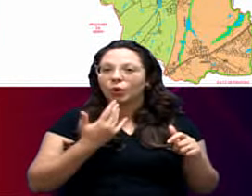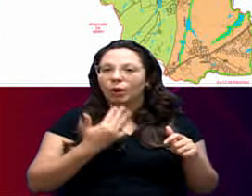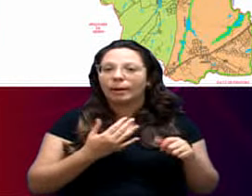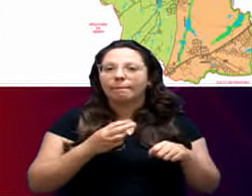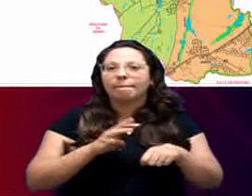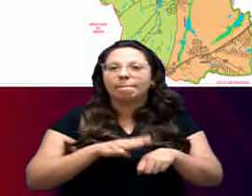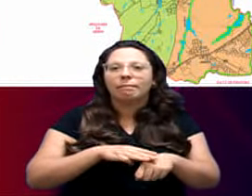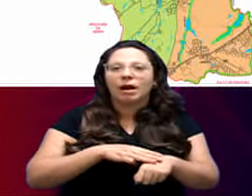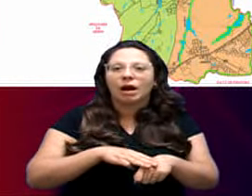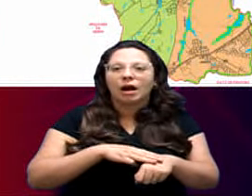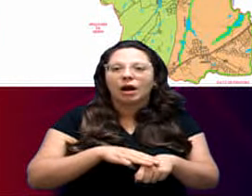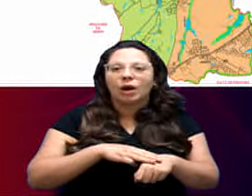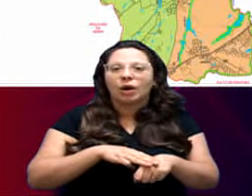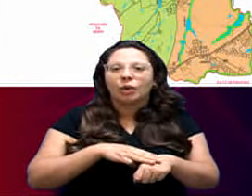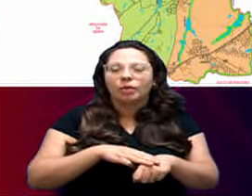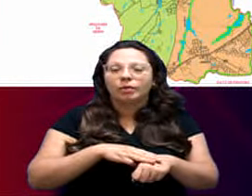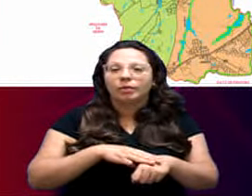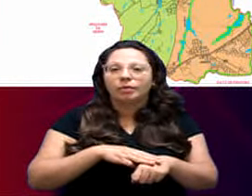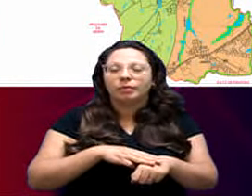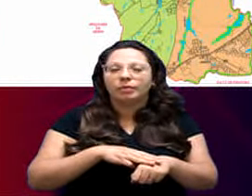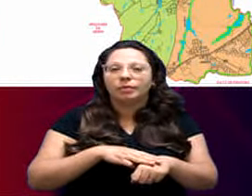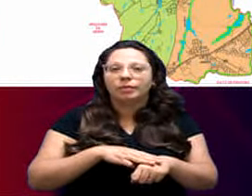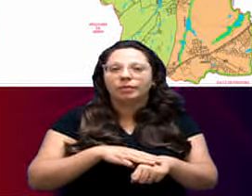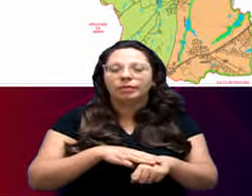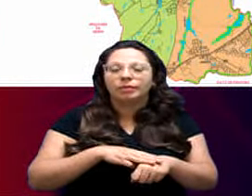marrom meio pastel aí